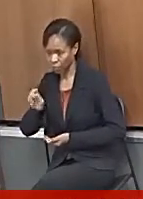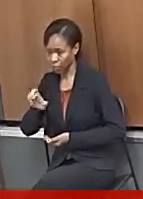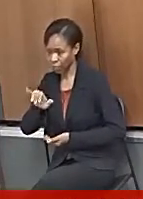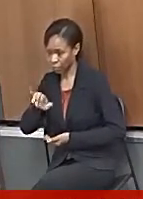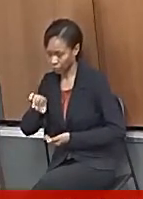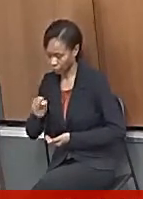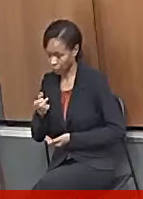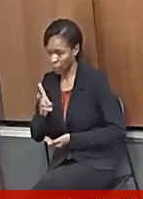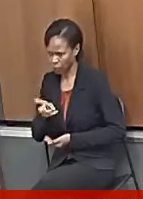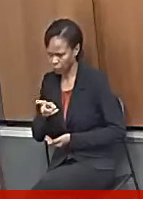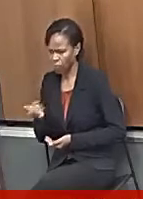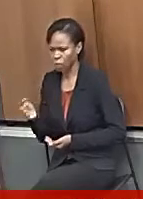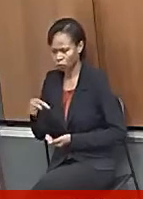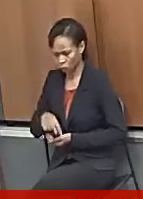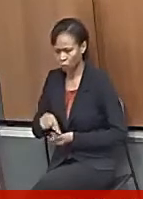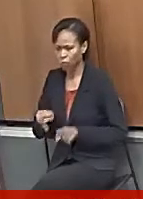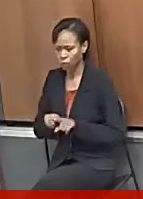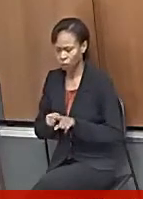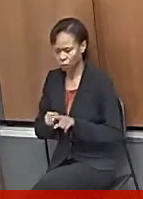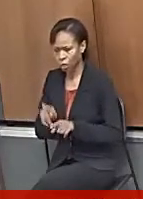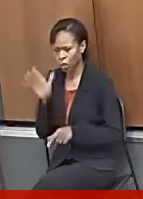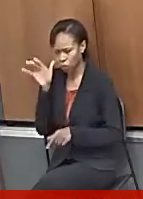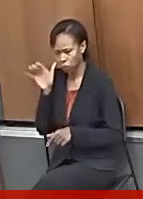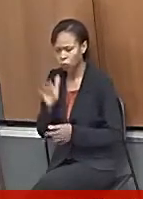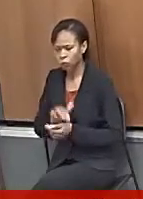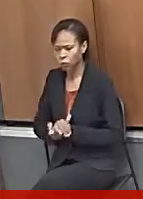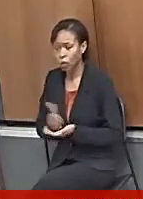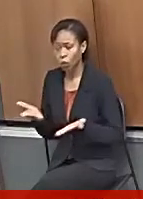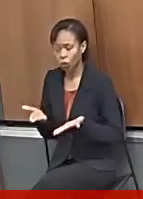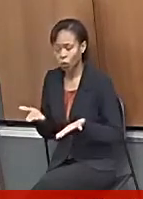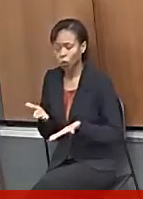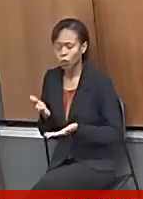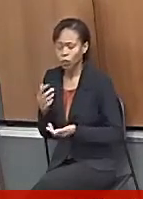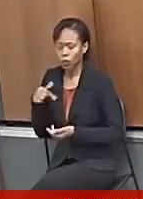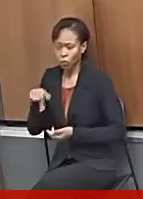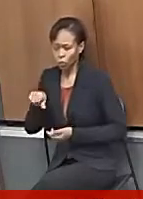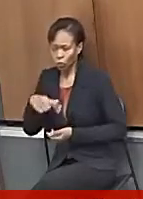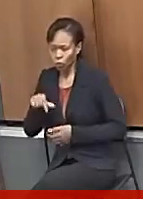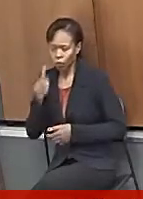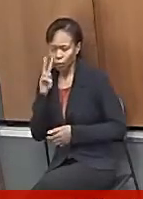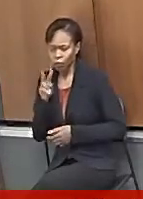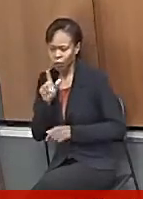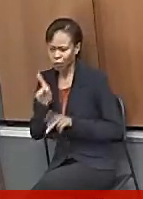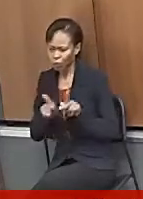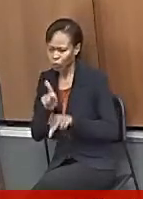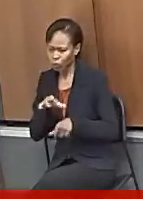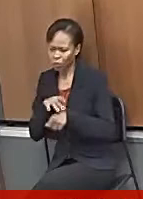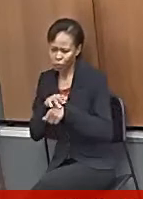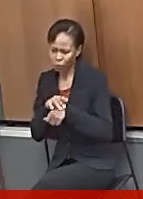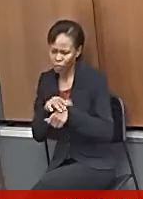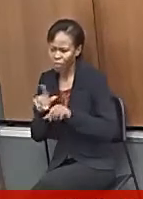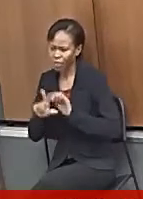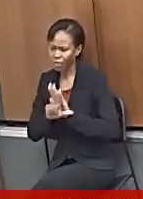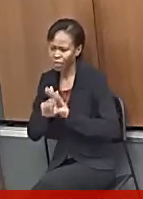e nós ouvimos aqui deputado a manifestação dessas pessoas adoecidos estão ainda hoje ligadas ao